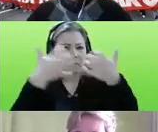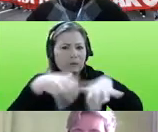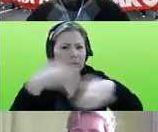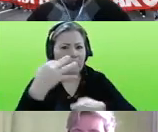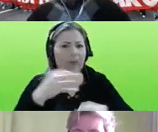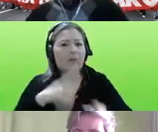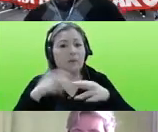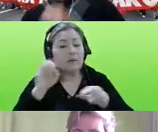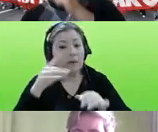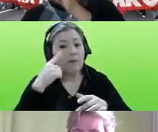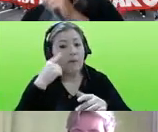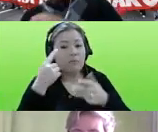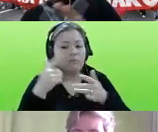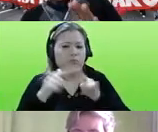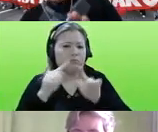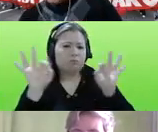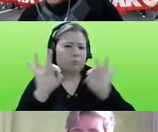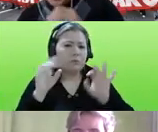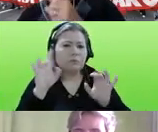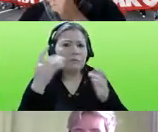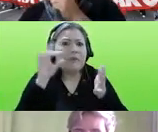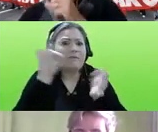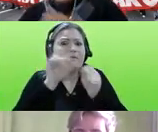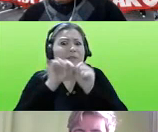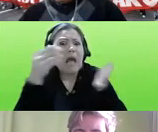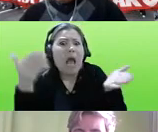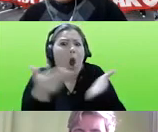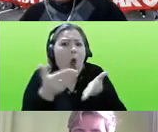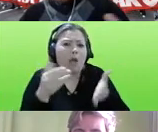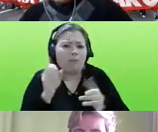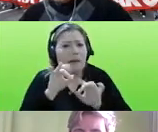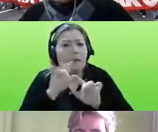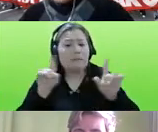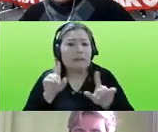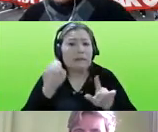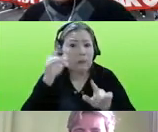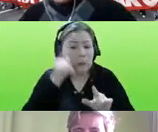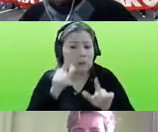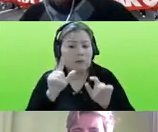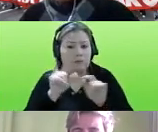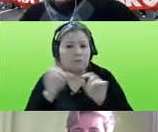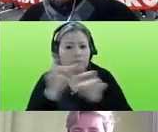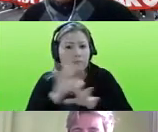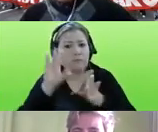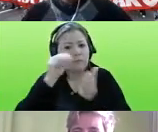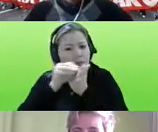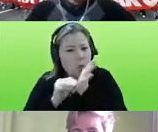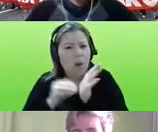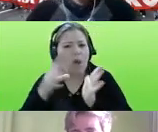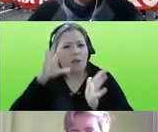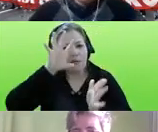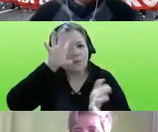está. É, não tem que ser feito agora. A gente, sim, deixamos anotado ou